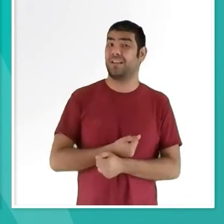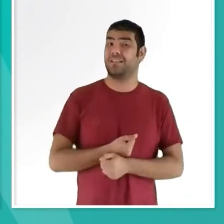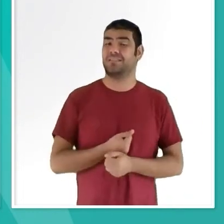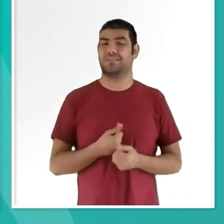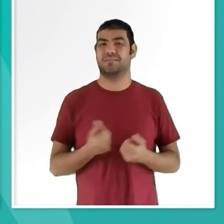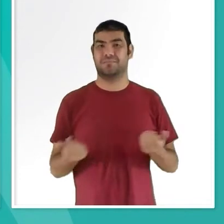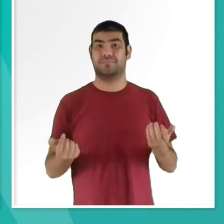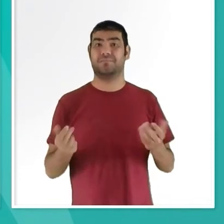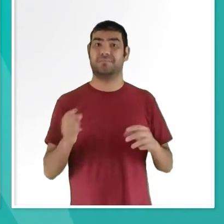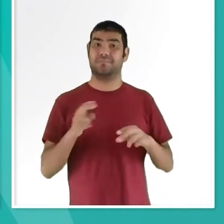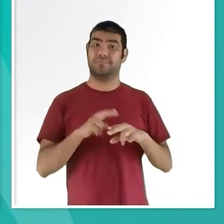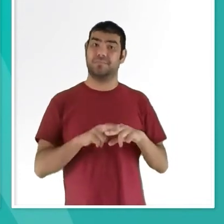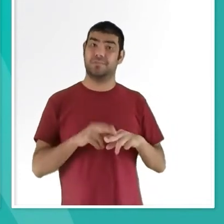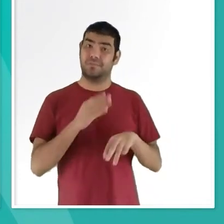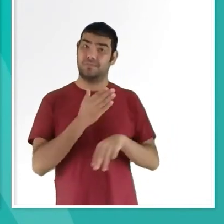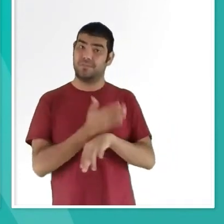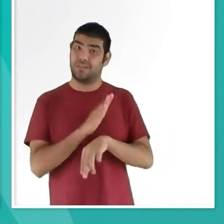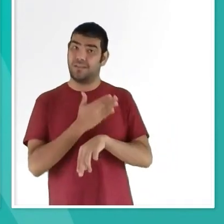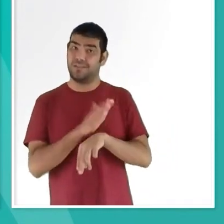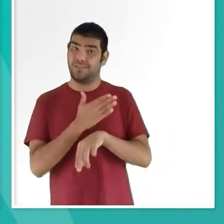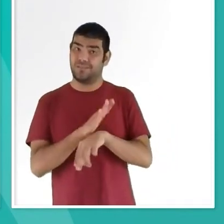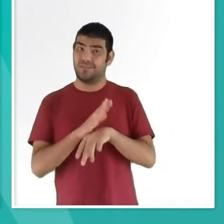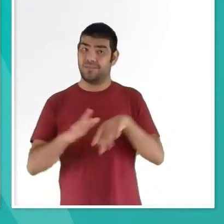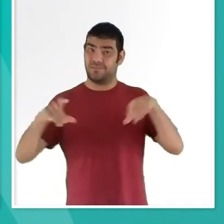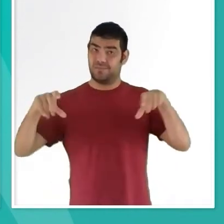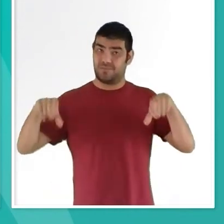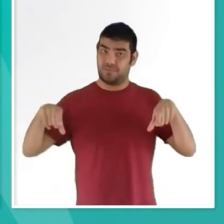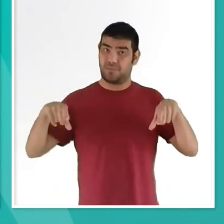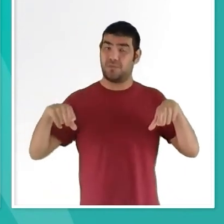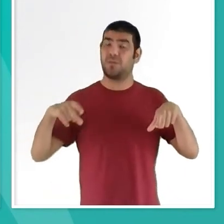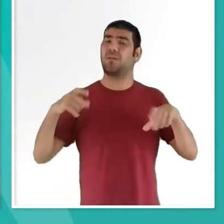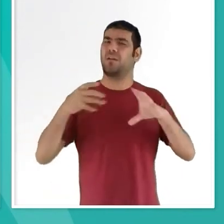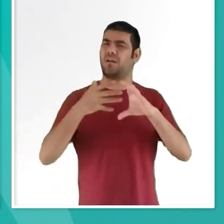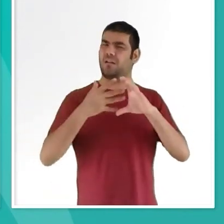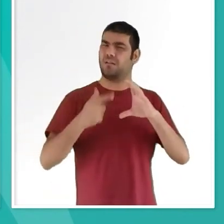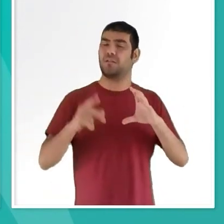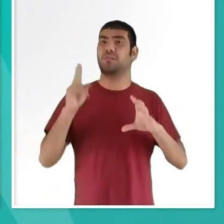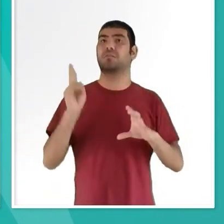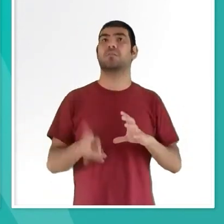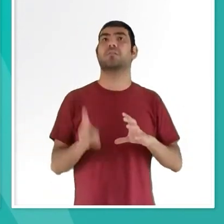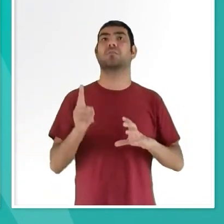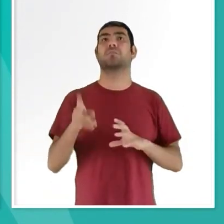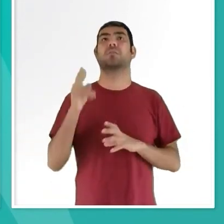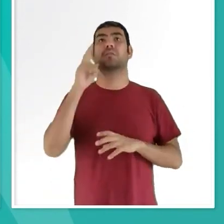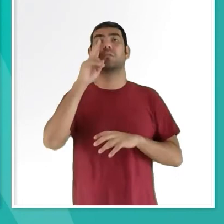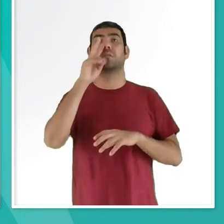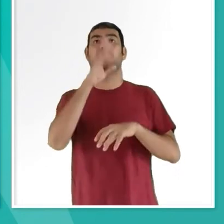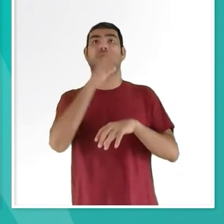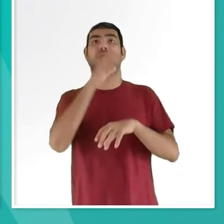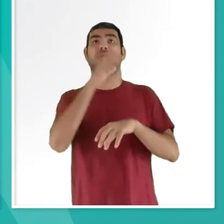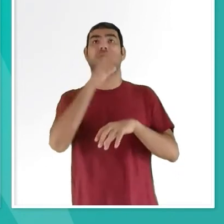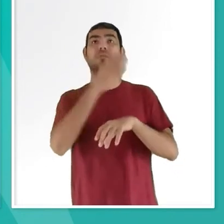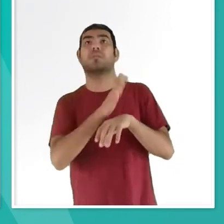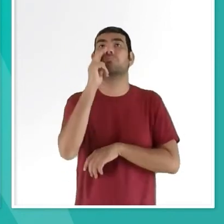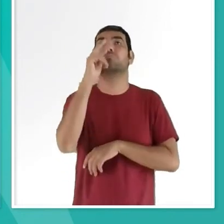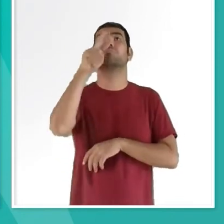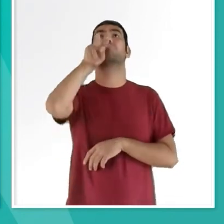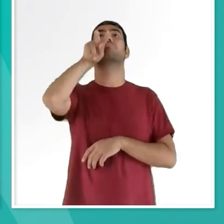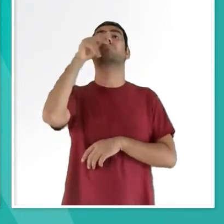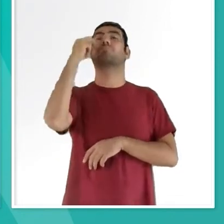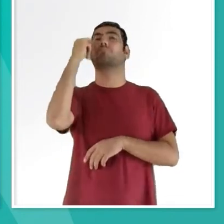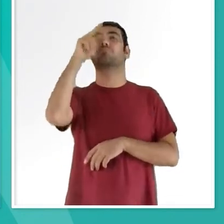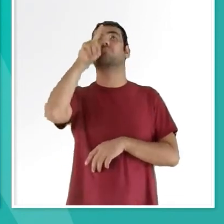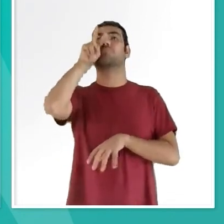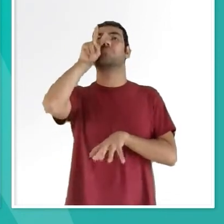treinos de futebol, uma das coisas que se faz é treinar a condução. O sujeito fica com a bola nos pés e